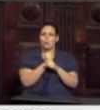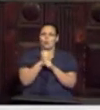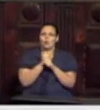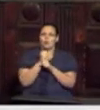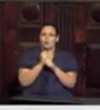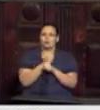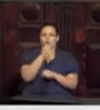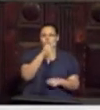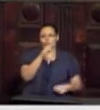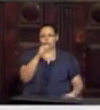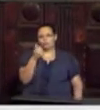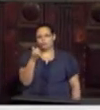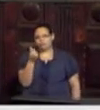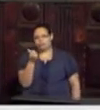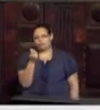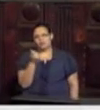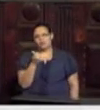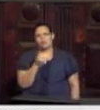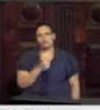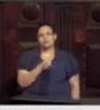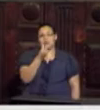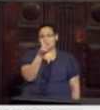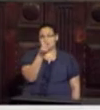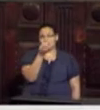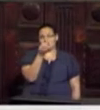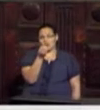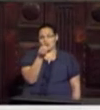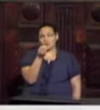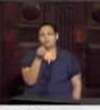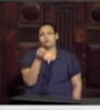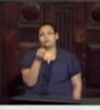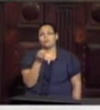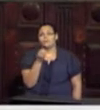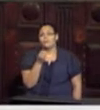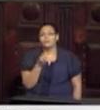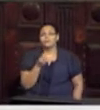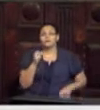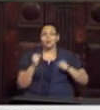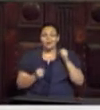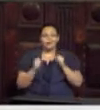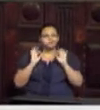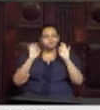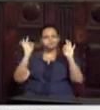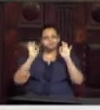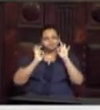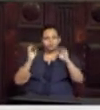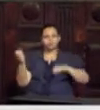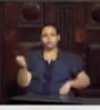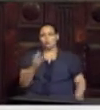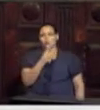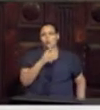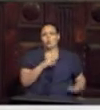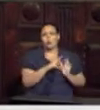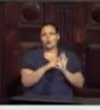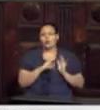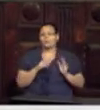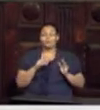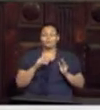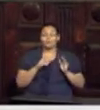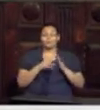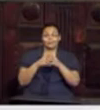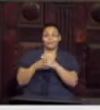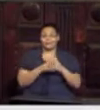de 2016, cerca de 60 cargas eram roubadas por mês. E